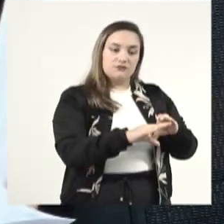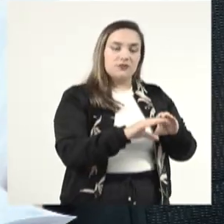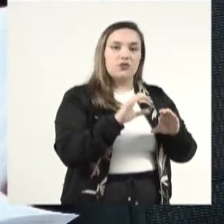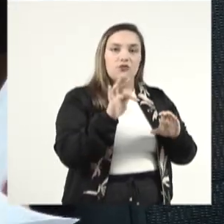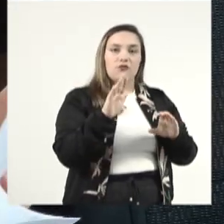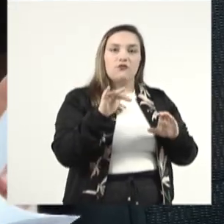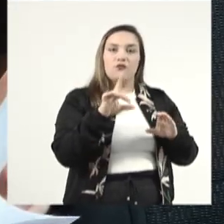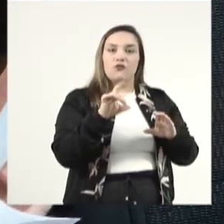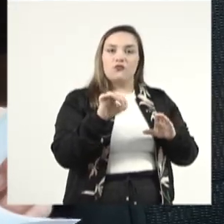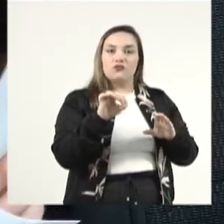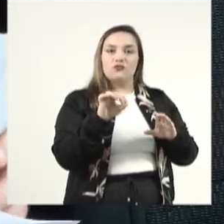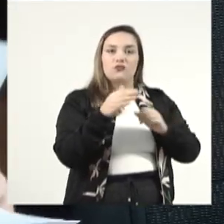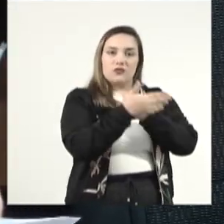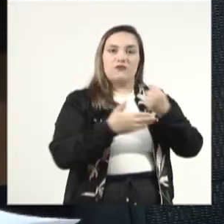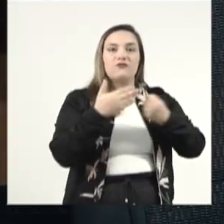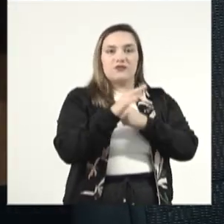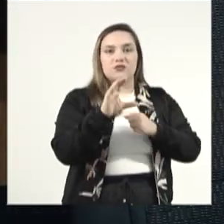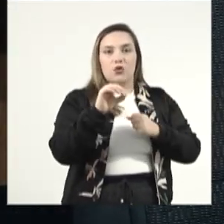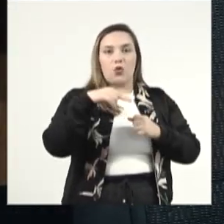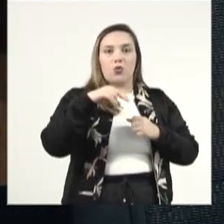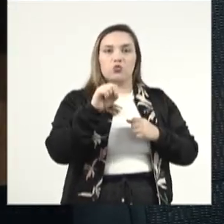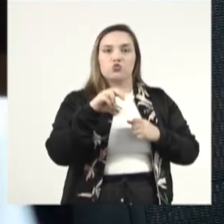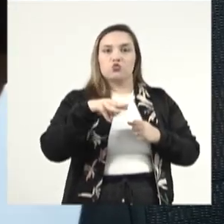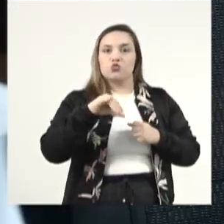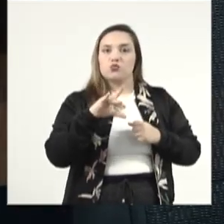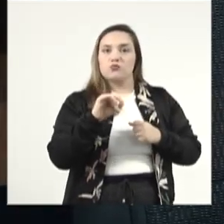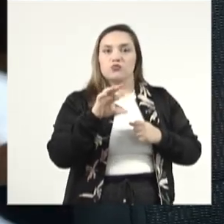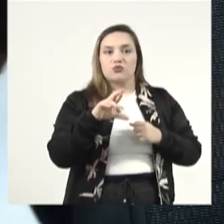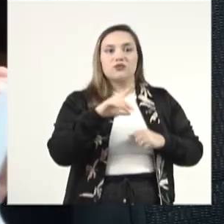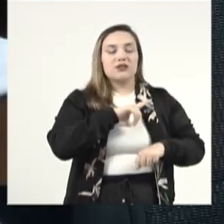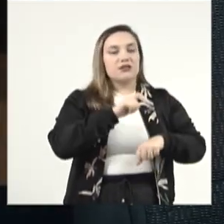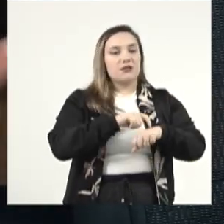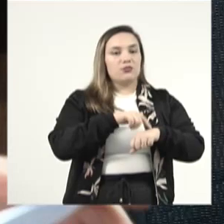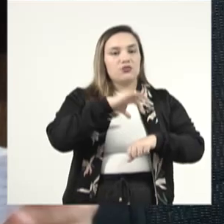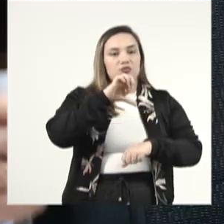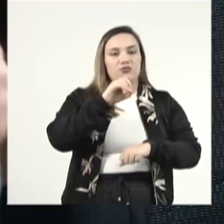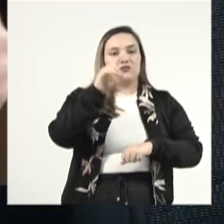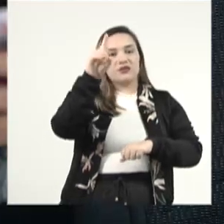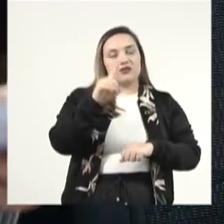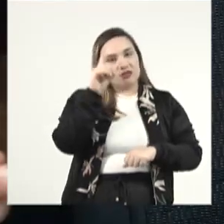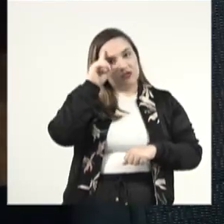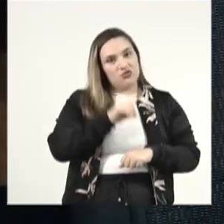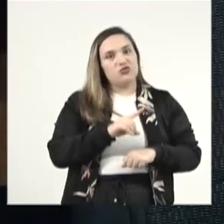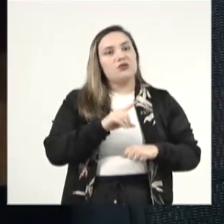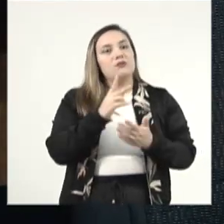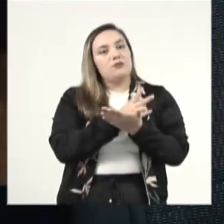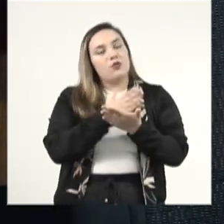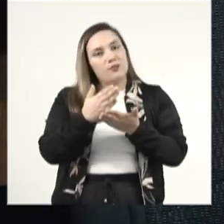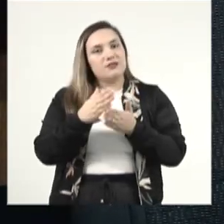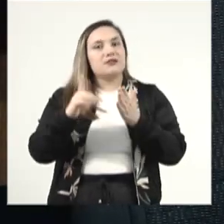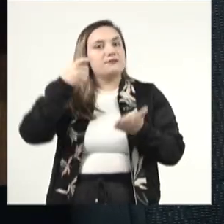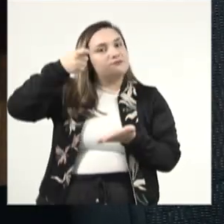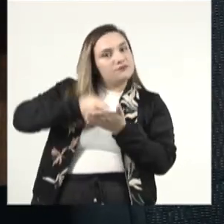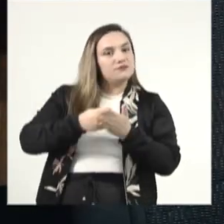Consumidor. Esta lei entra em vigor 90 dias após a sua publicação. Assina deputado Júnior